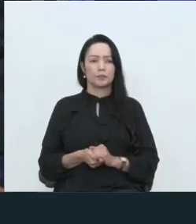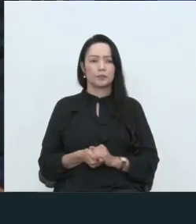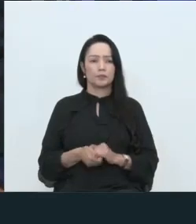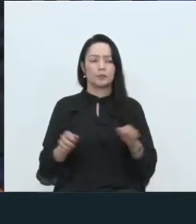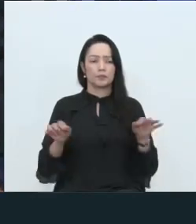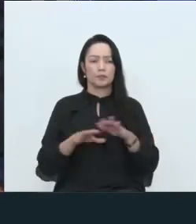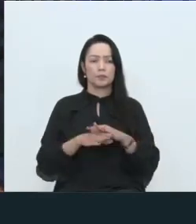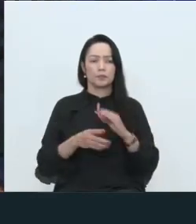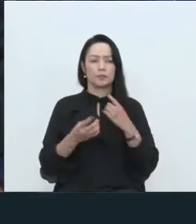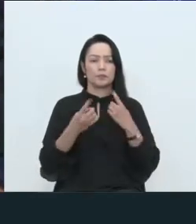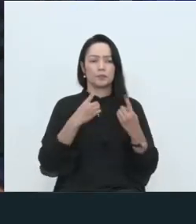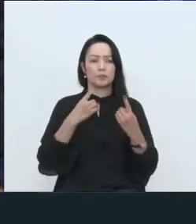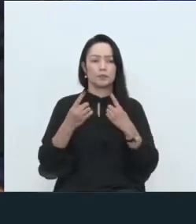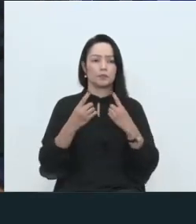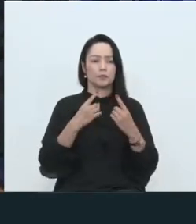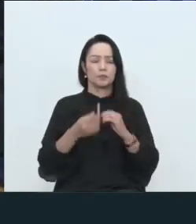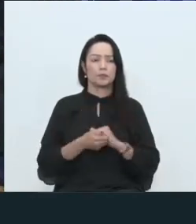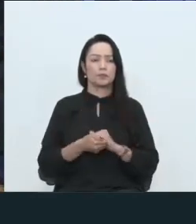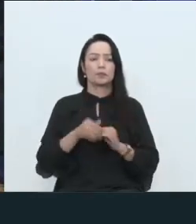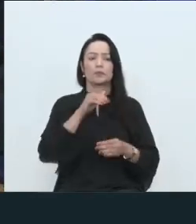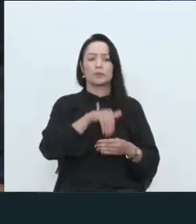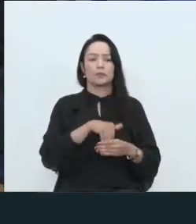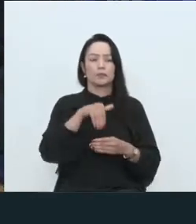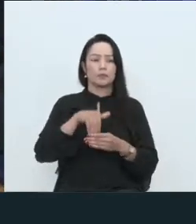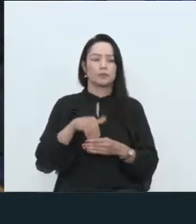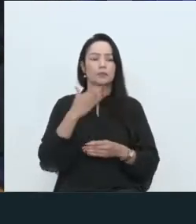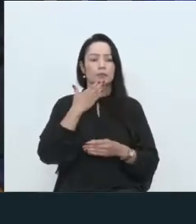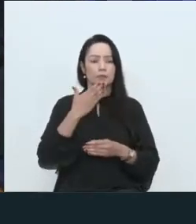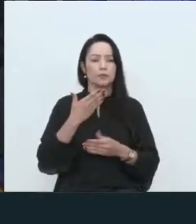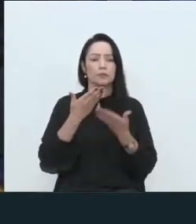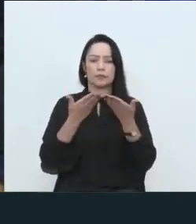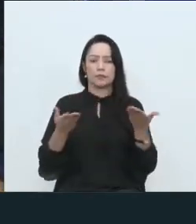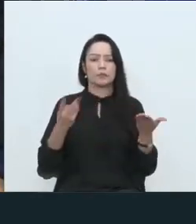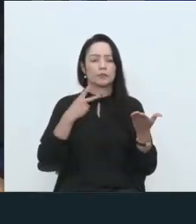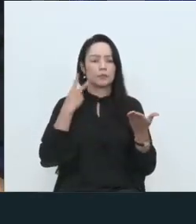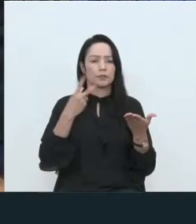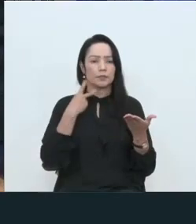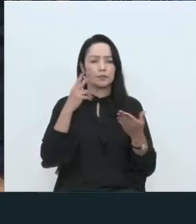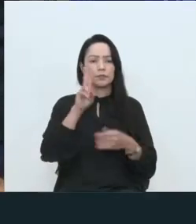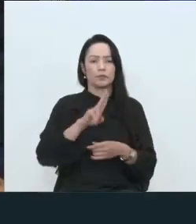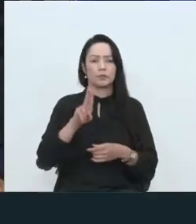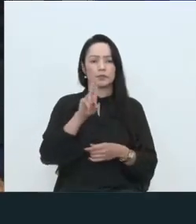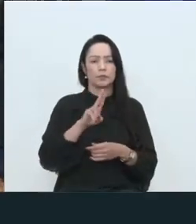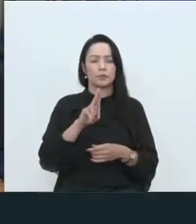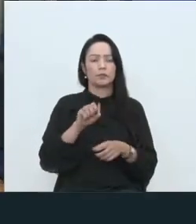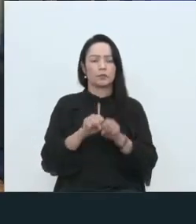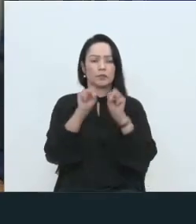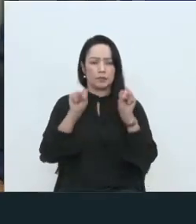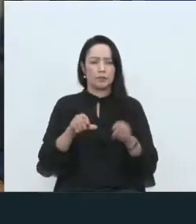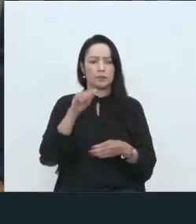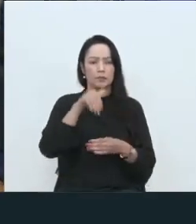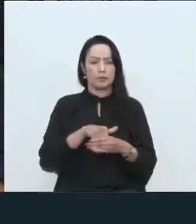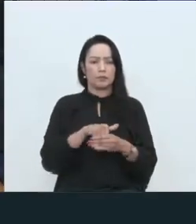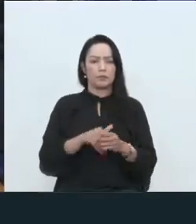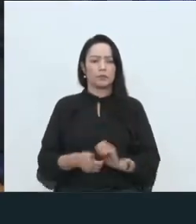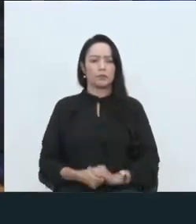Encerrada a discussão. Em votação, solicito aos senhores vereadores que utilizem os terminais para o voto